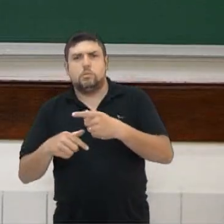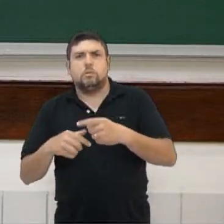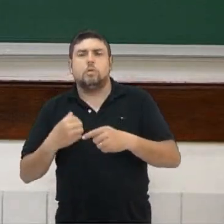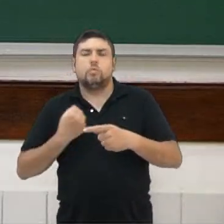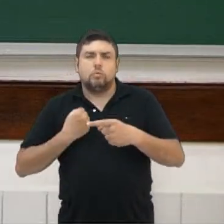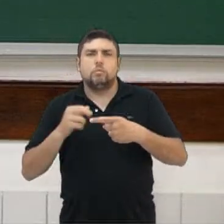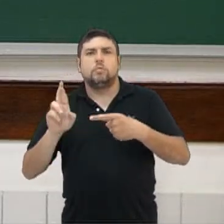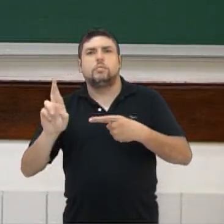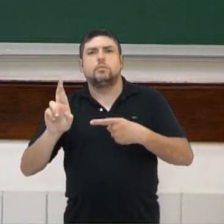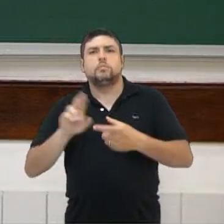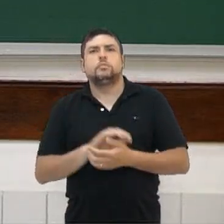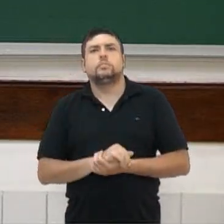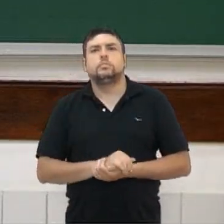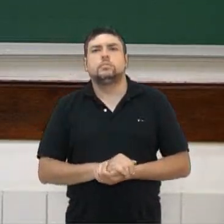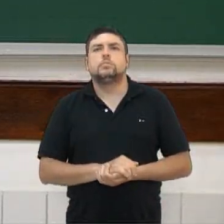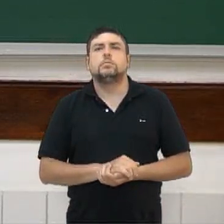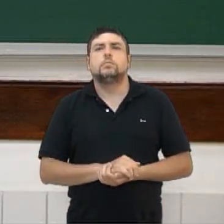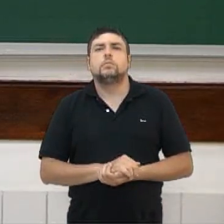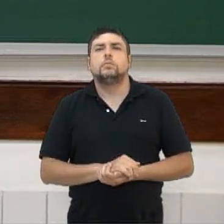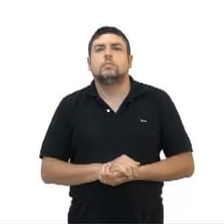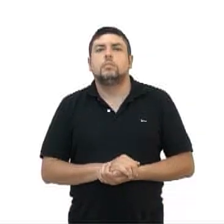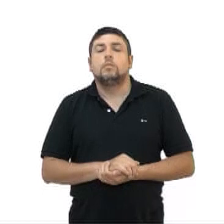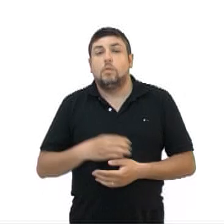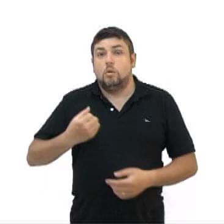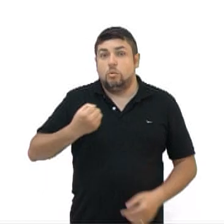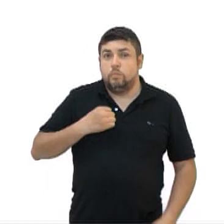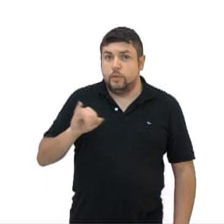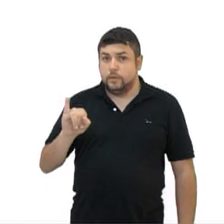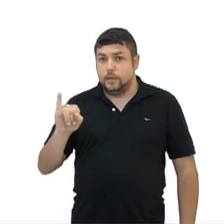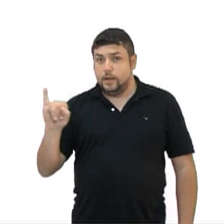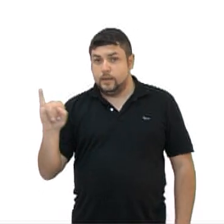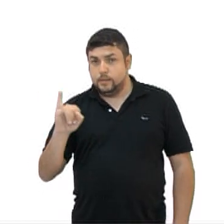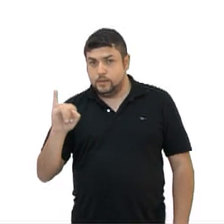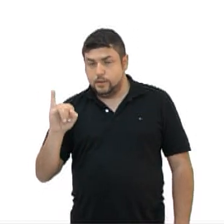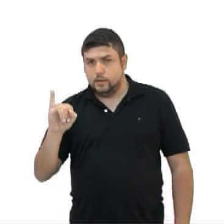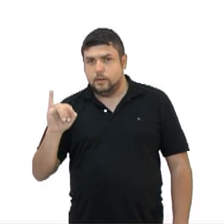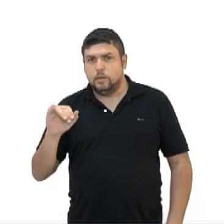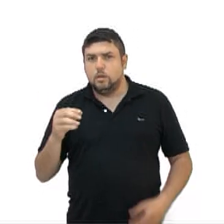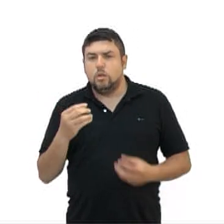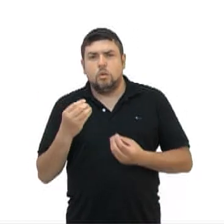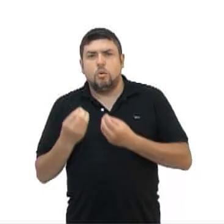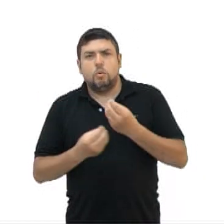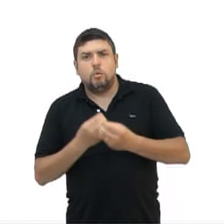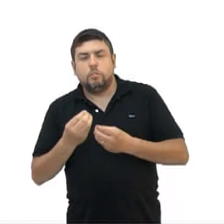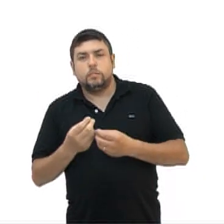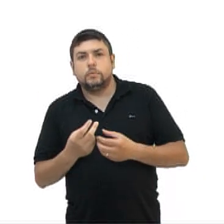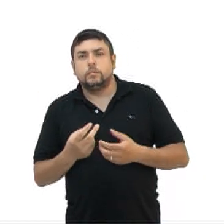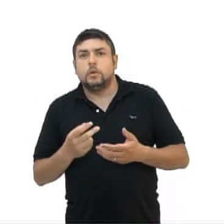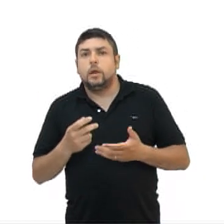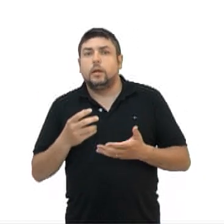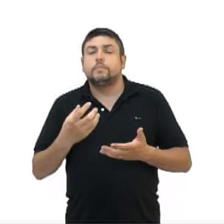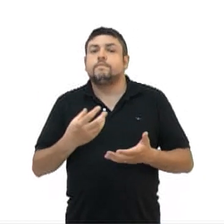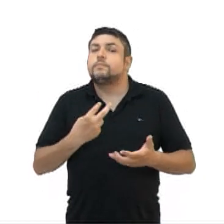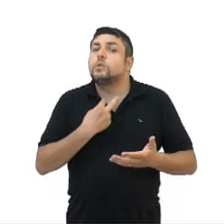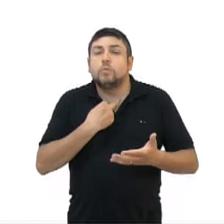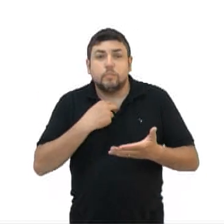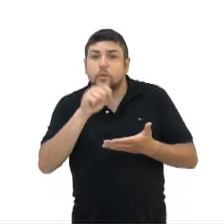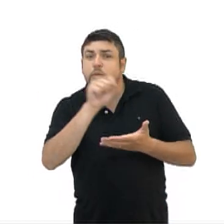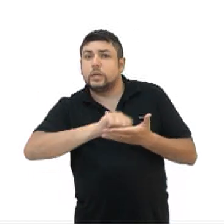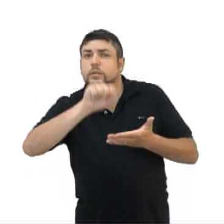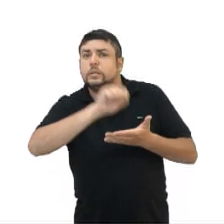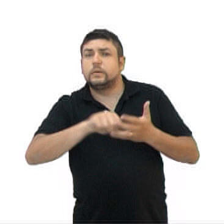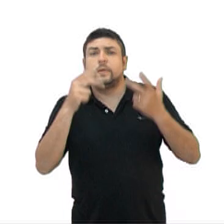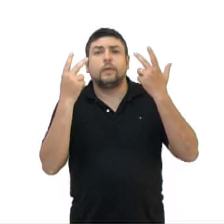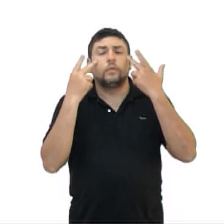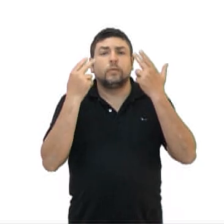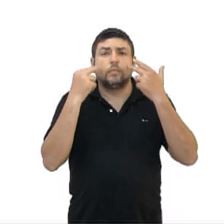racionais. Já os irracionais são aqueles que não podem ser escritos dessa forma, então que eu não consigo escrever